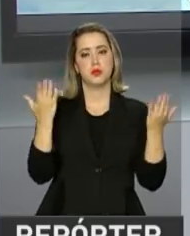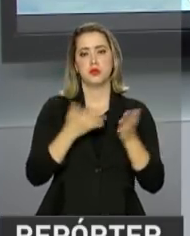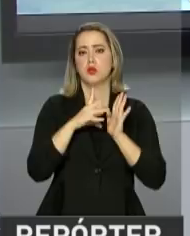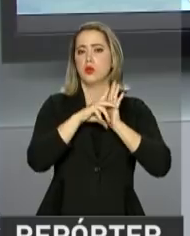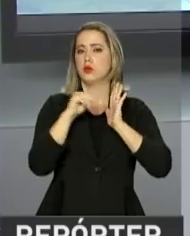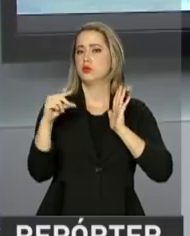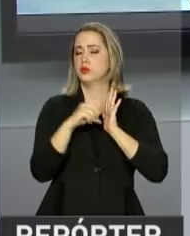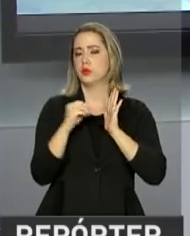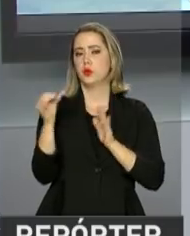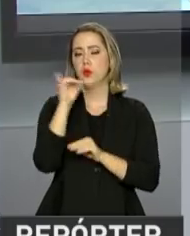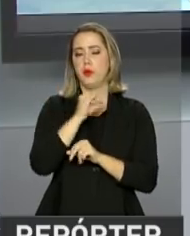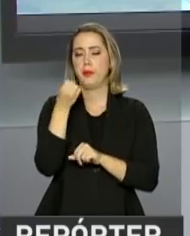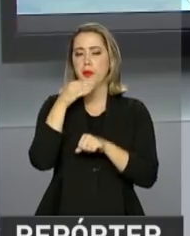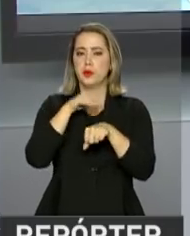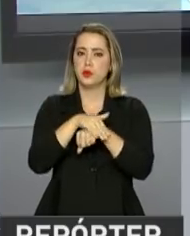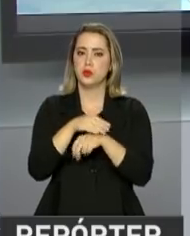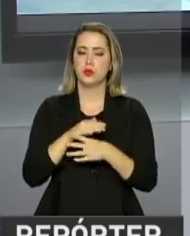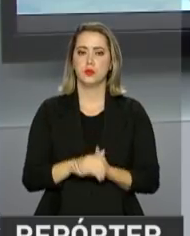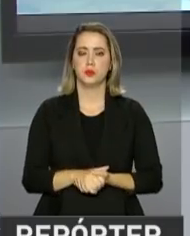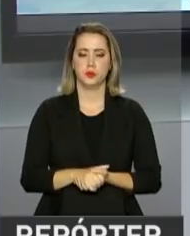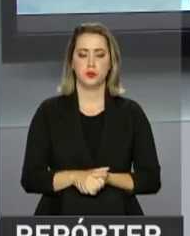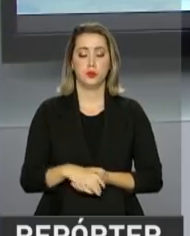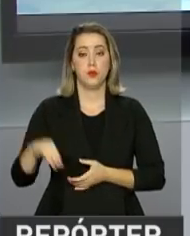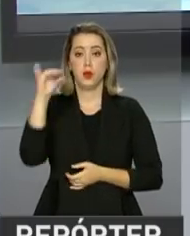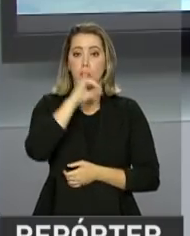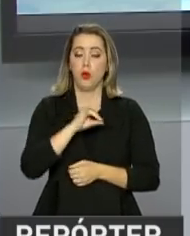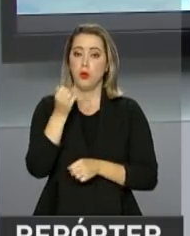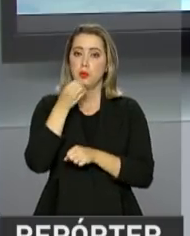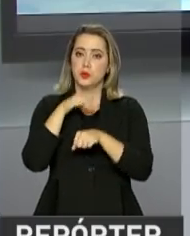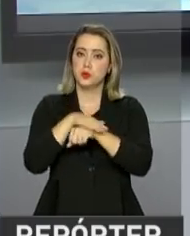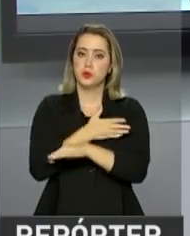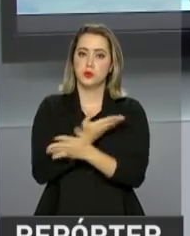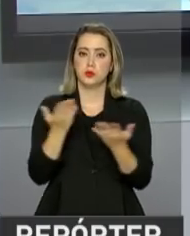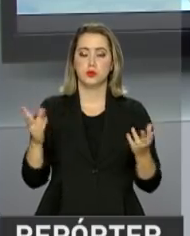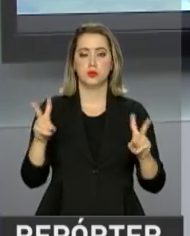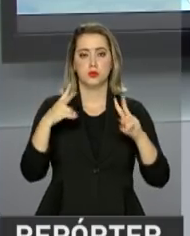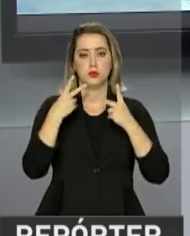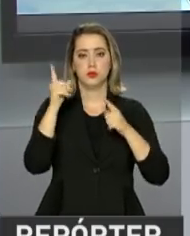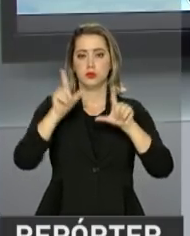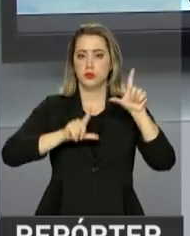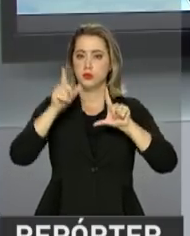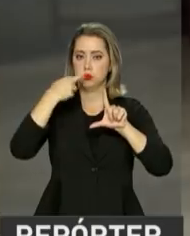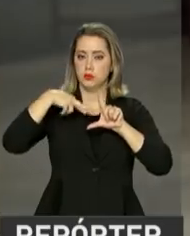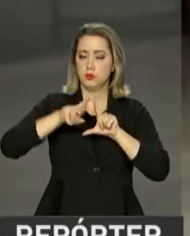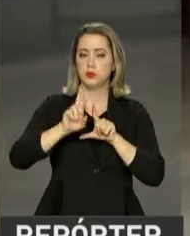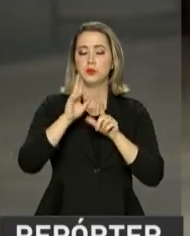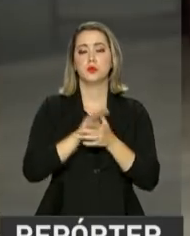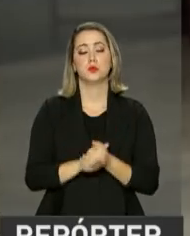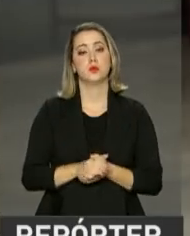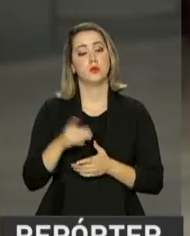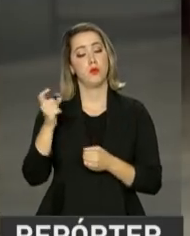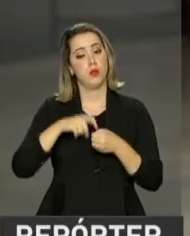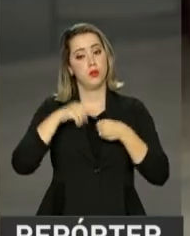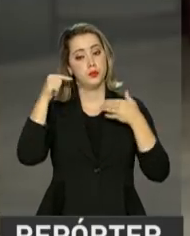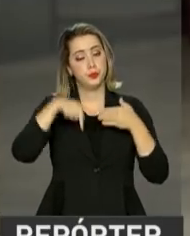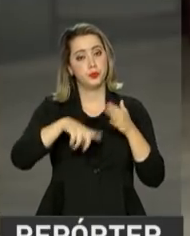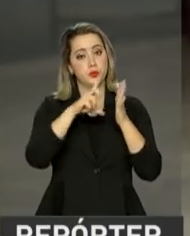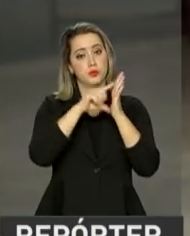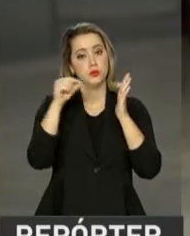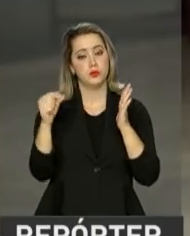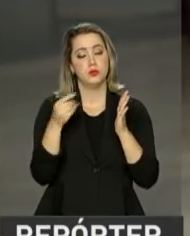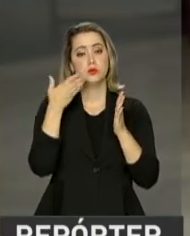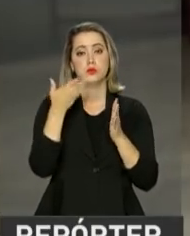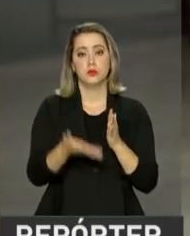Palácio do Planalto. Oi, Paulo, boa noite para você. Oi, boa noite, Malu. Boa noite a todos que nos assistem na TV NBR. Voltamos aqui do Palácio